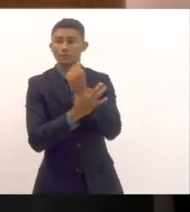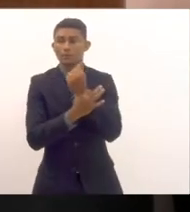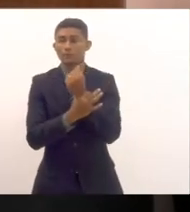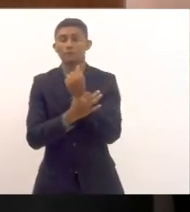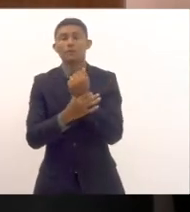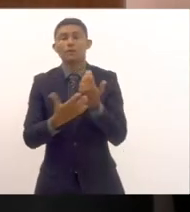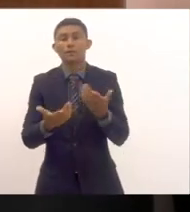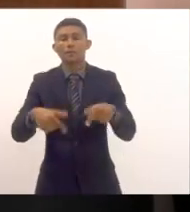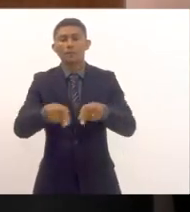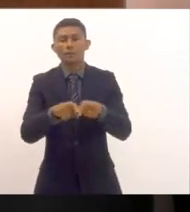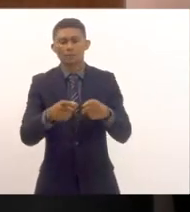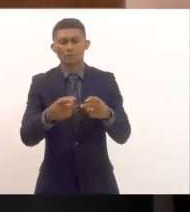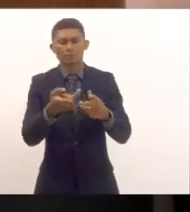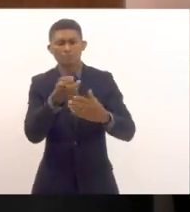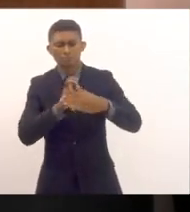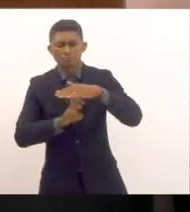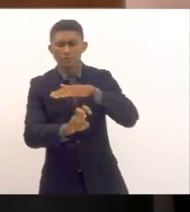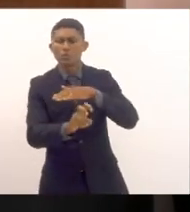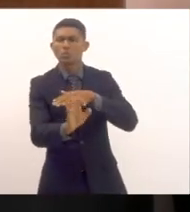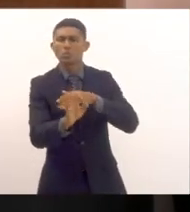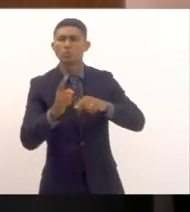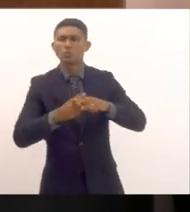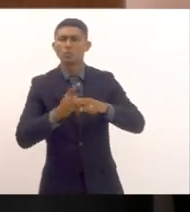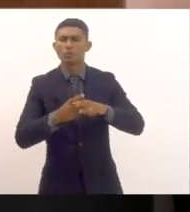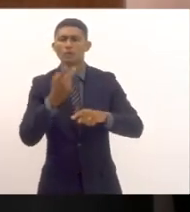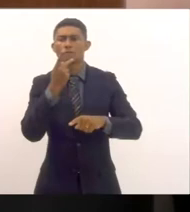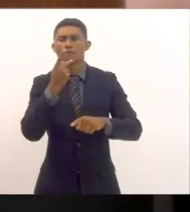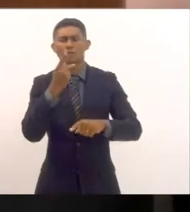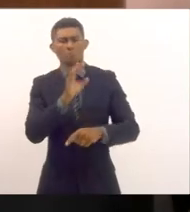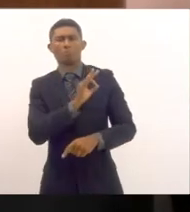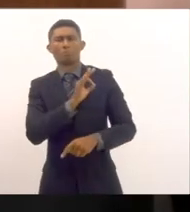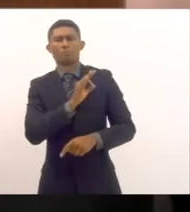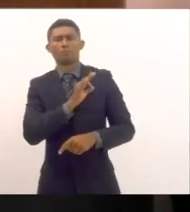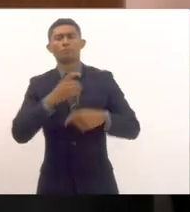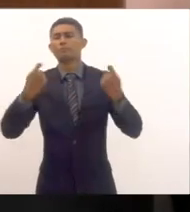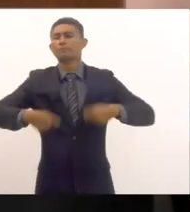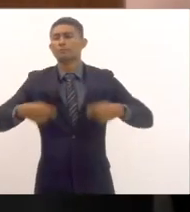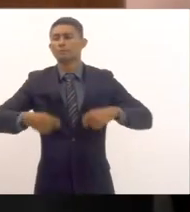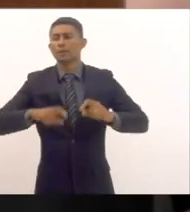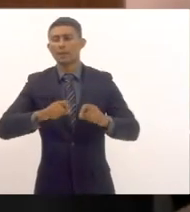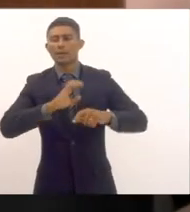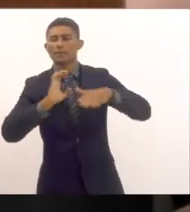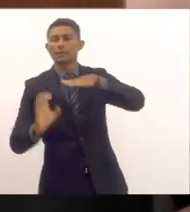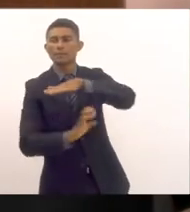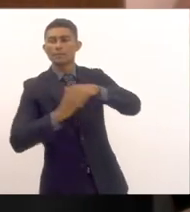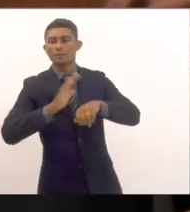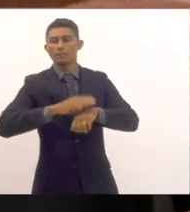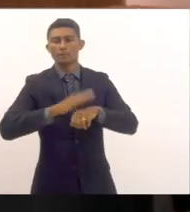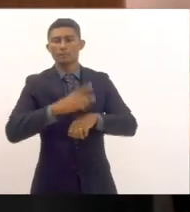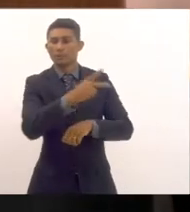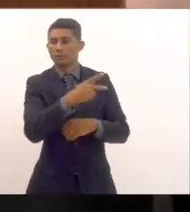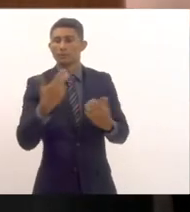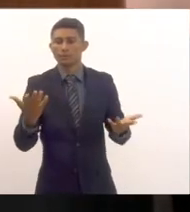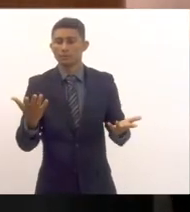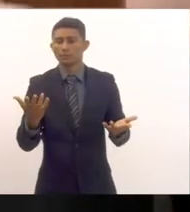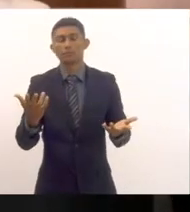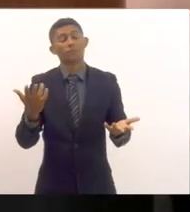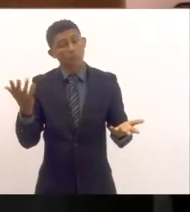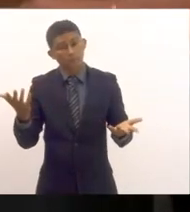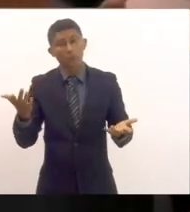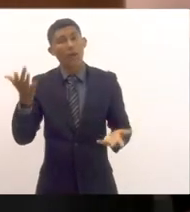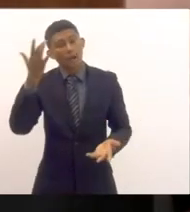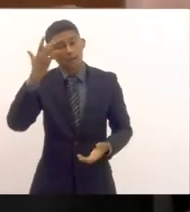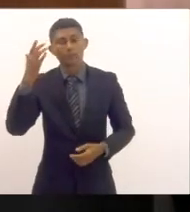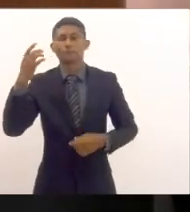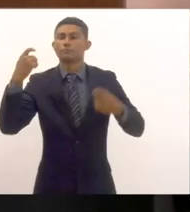discutindo de pro metrô que a gente tá discutindo polícia colocar policiamento com quem tem que fazer isso é empresa concessionária acho que precisa é mais